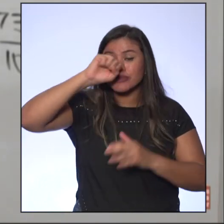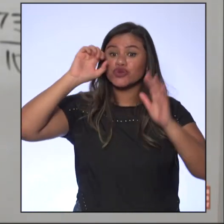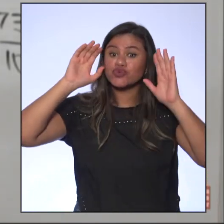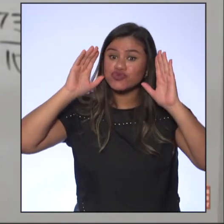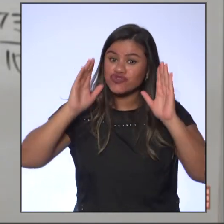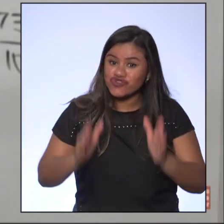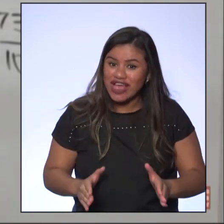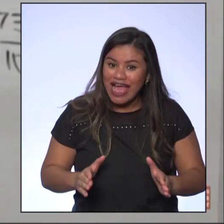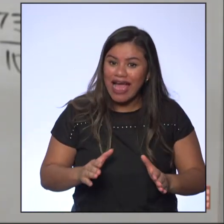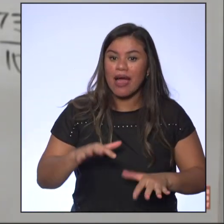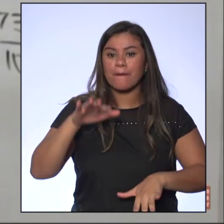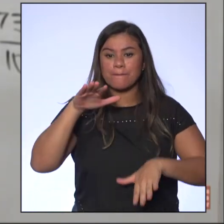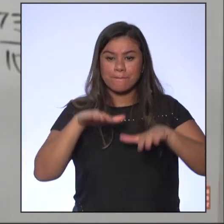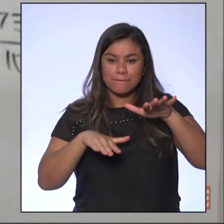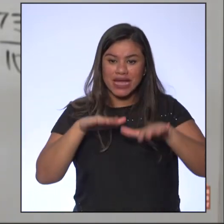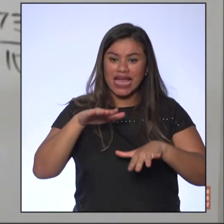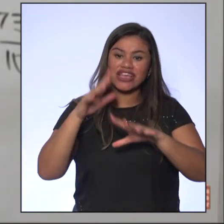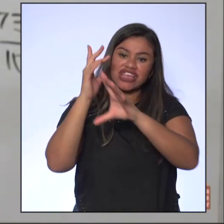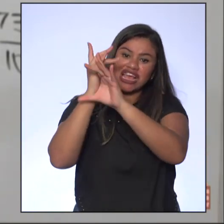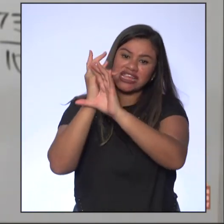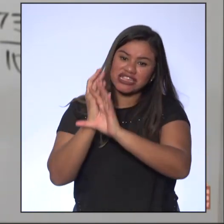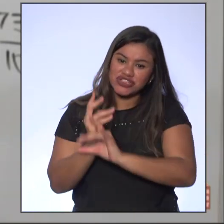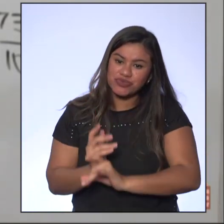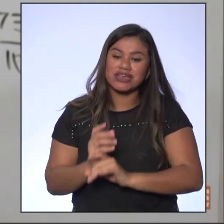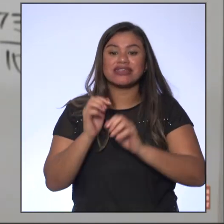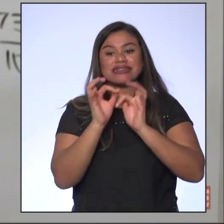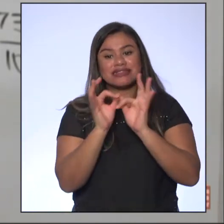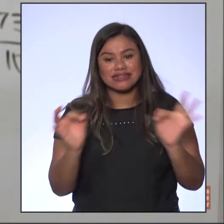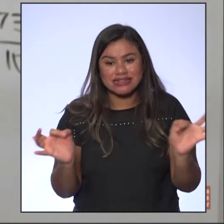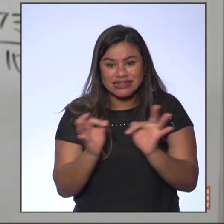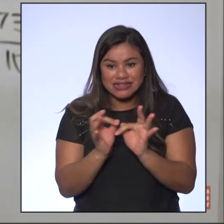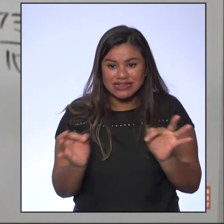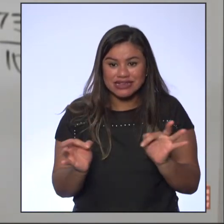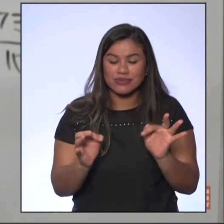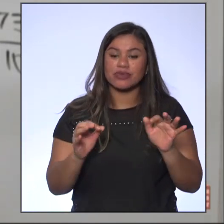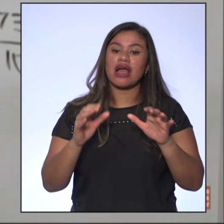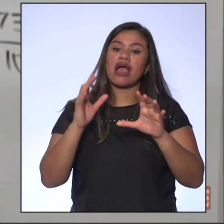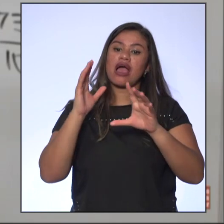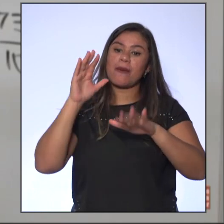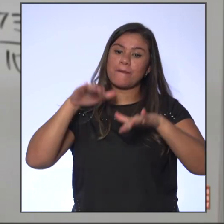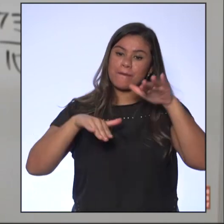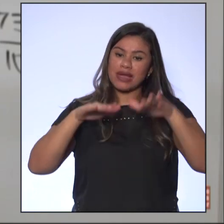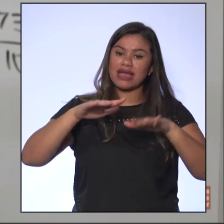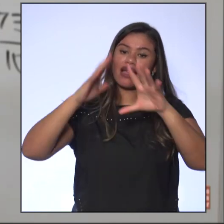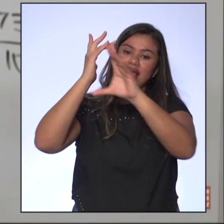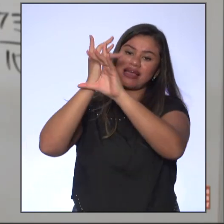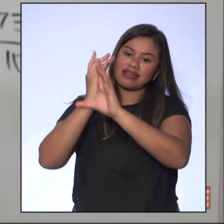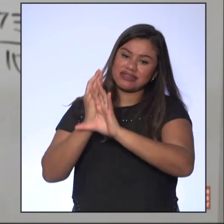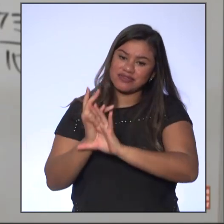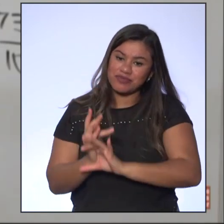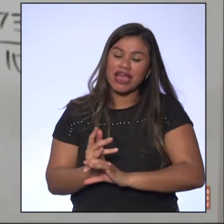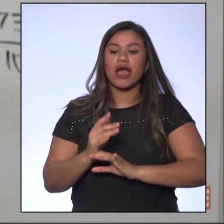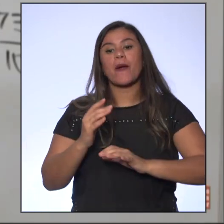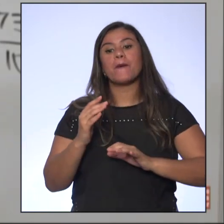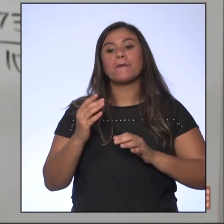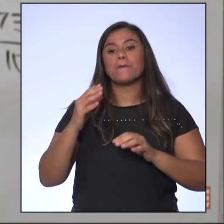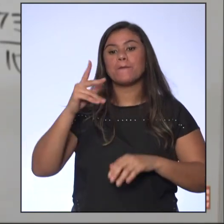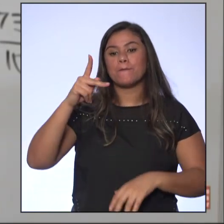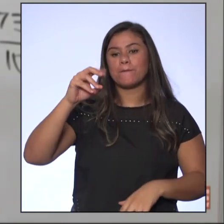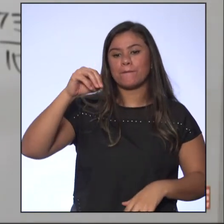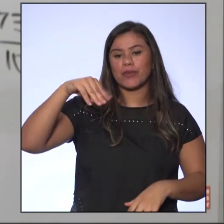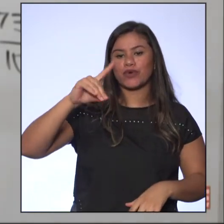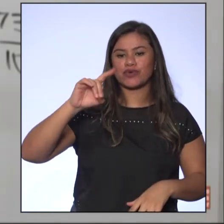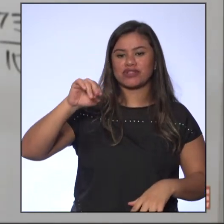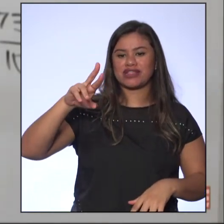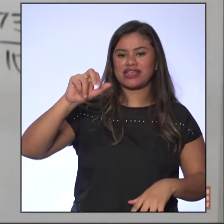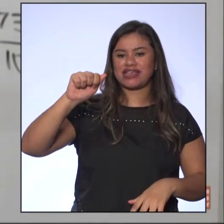se calcula uma média aritmética simples, uma média aritmética ponderada, nós já ganhamos o dia. Você